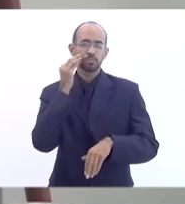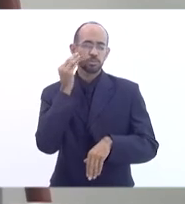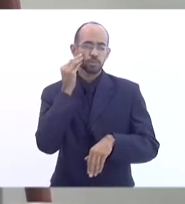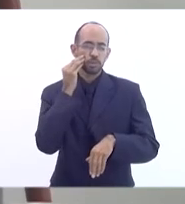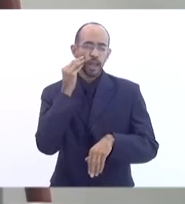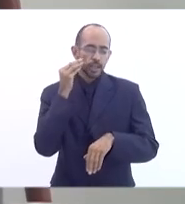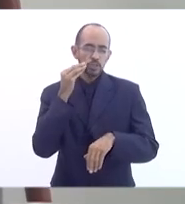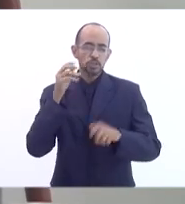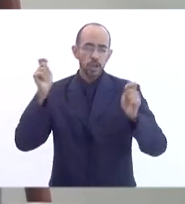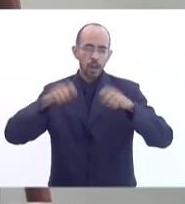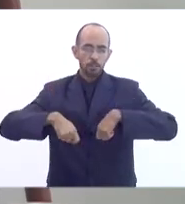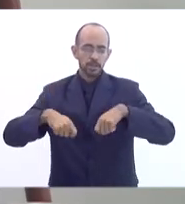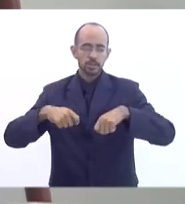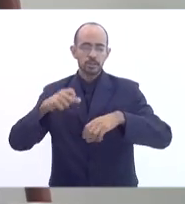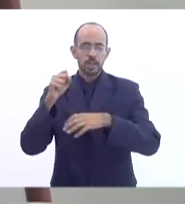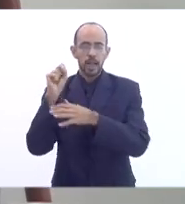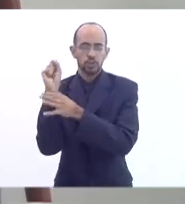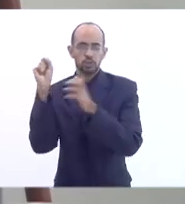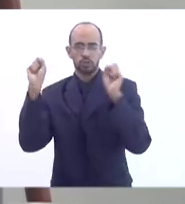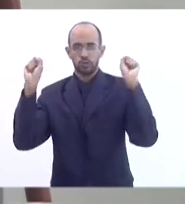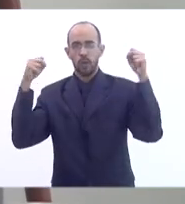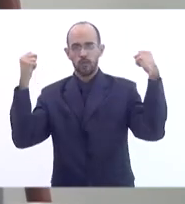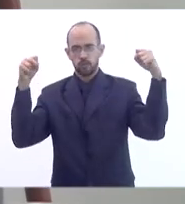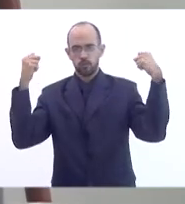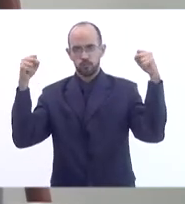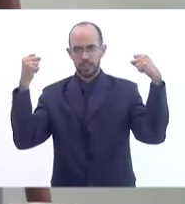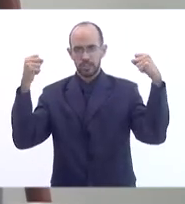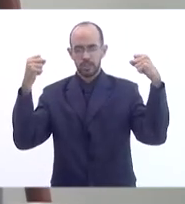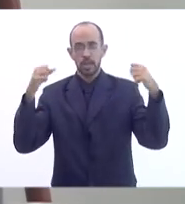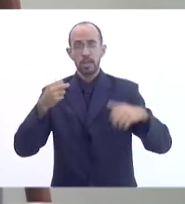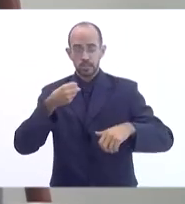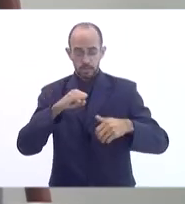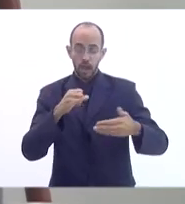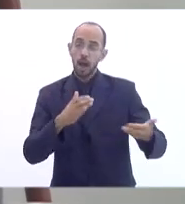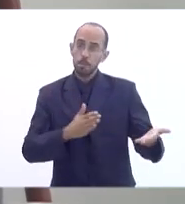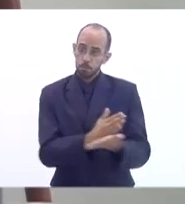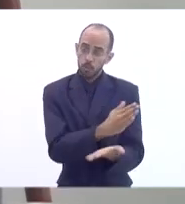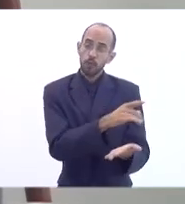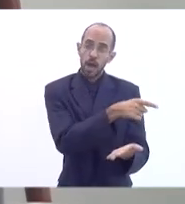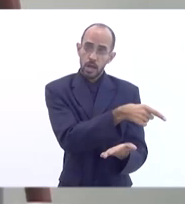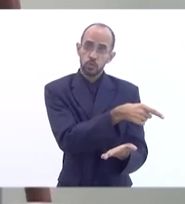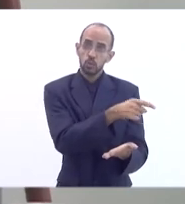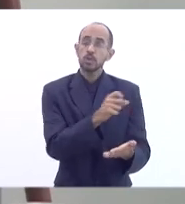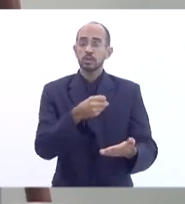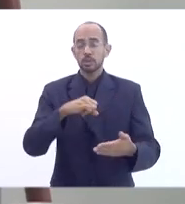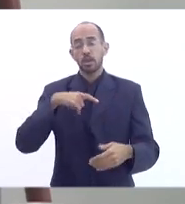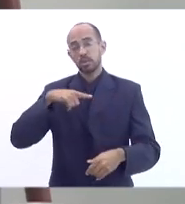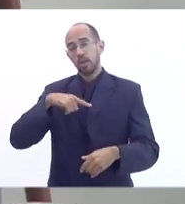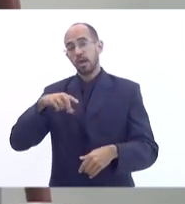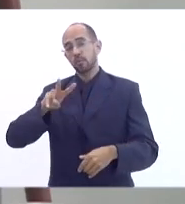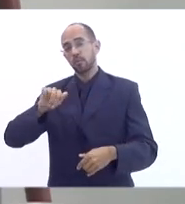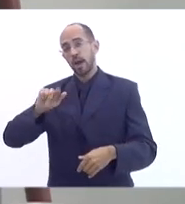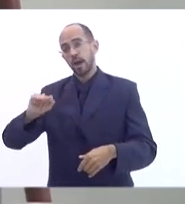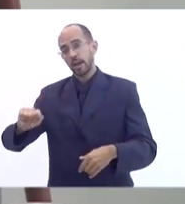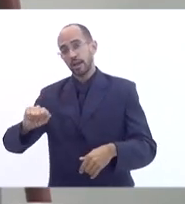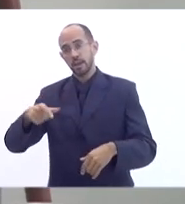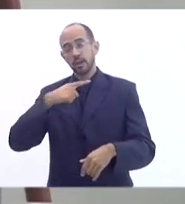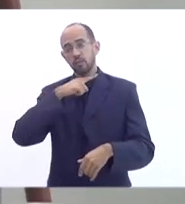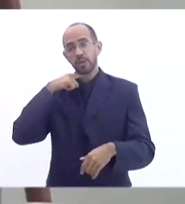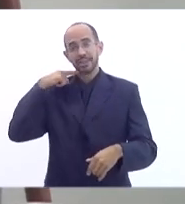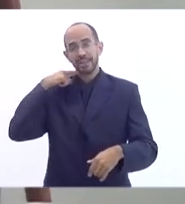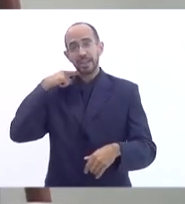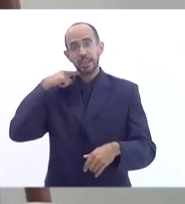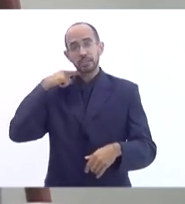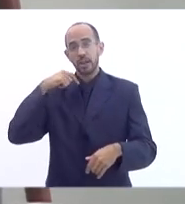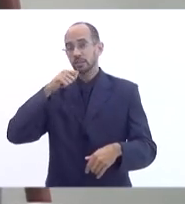ali aqueles que estão aptos os que estão não estão aptos à medida que as vagas surgirem dentro da validade do